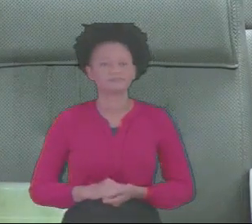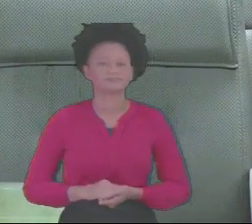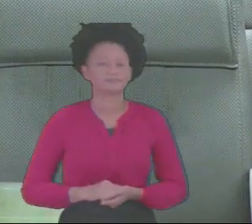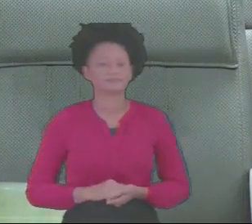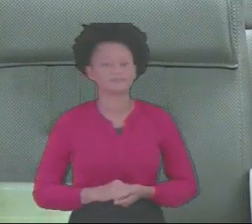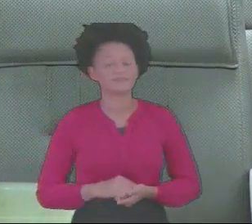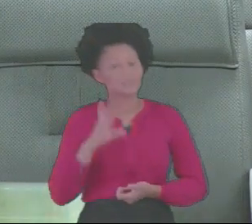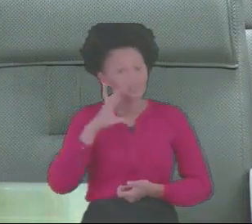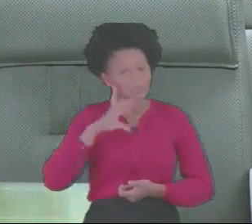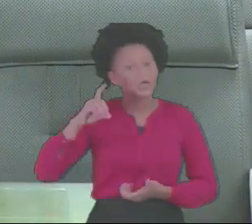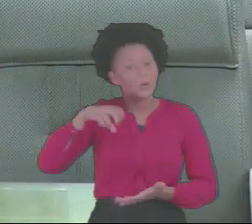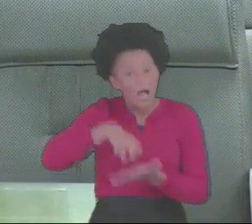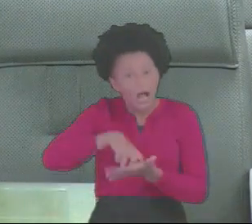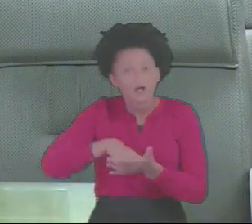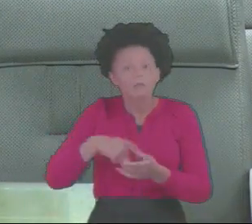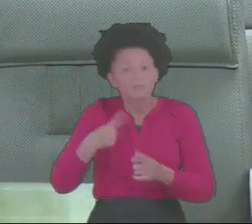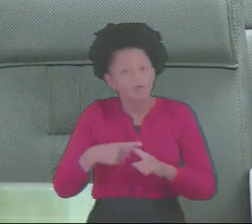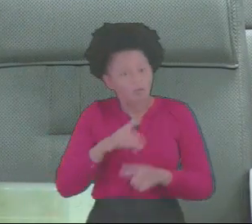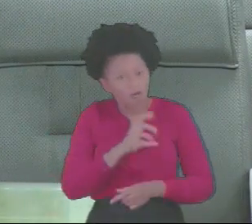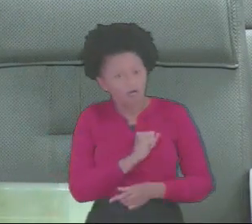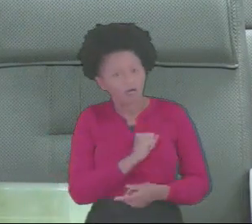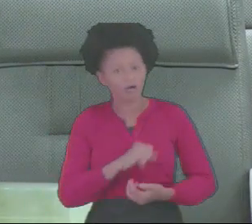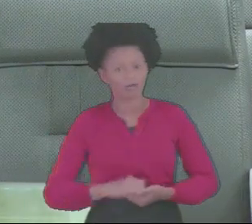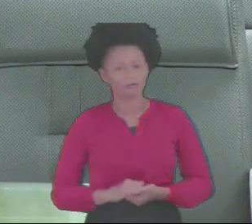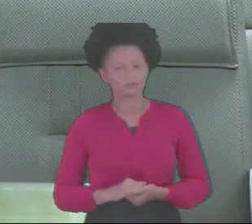a Deus castiga quem ama